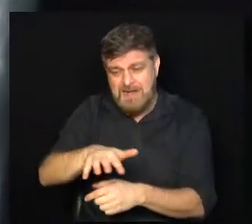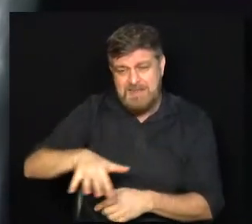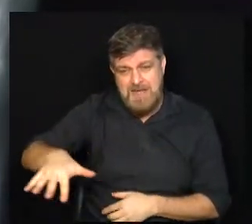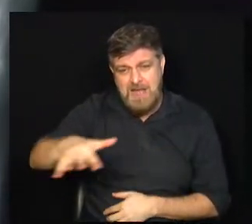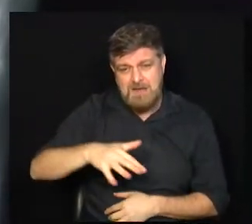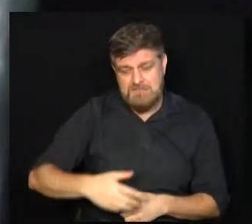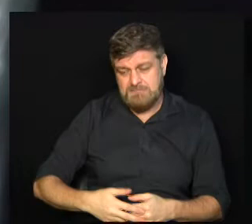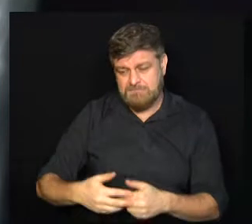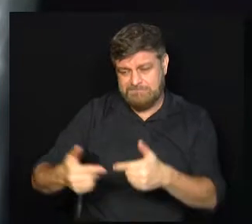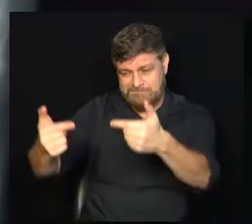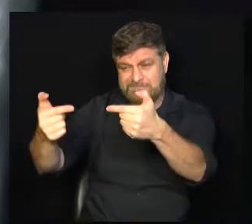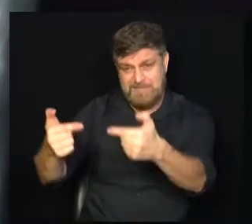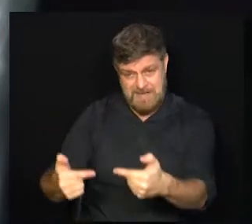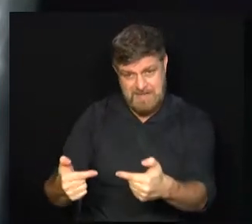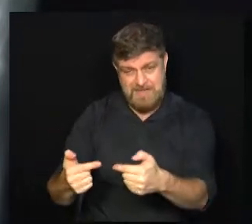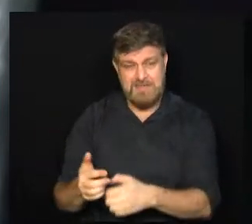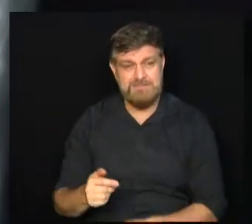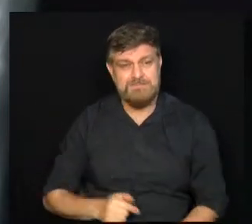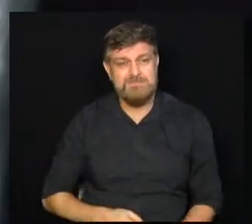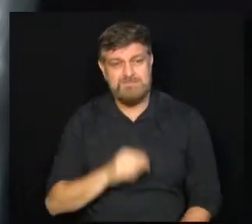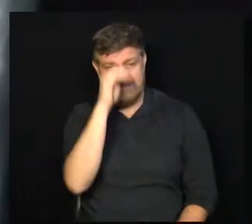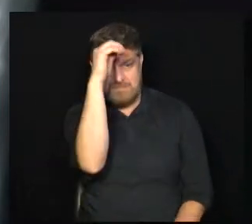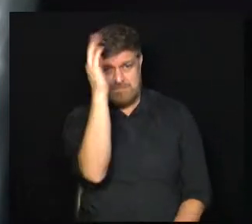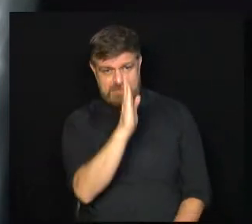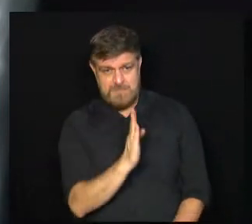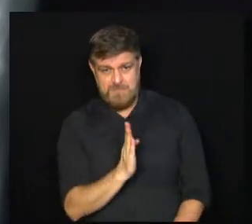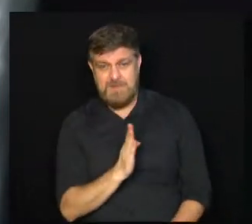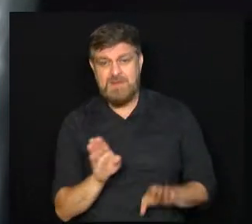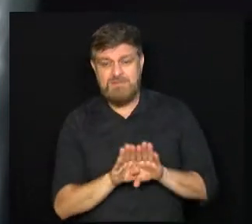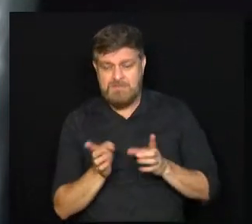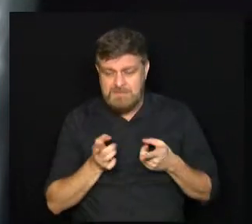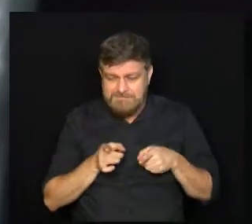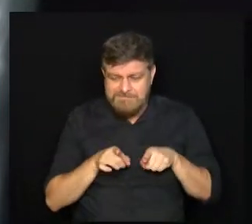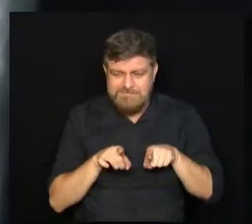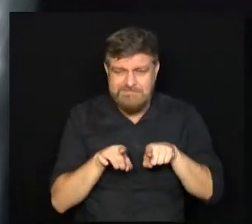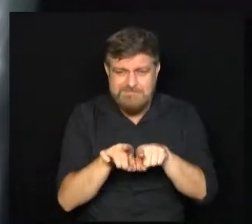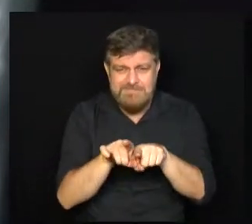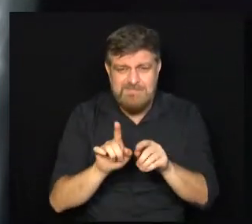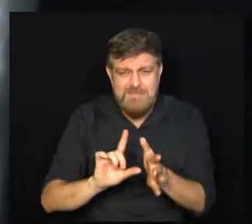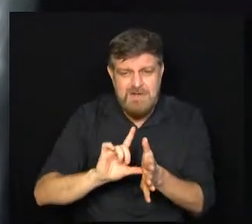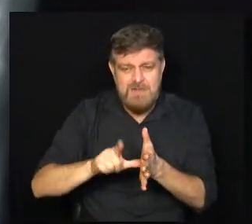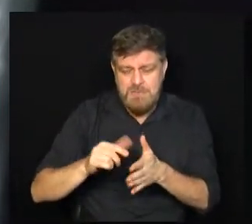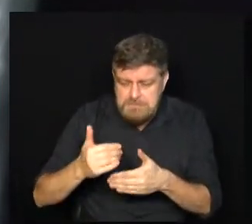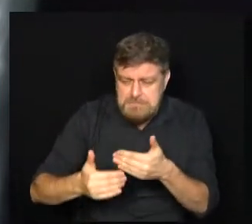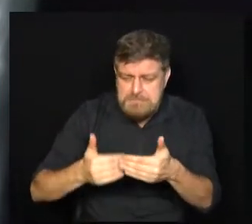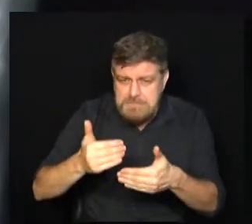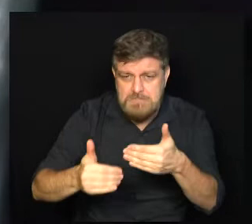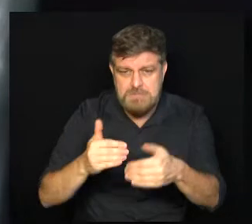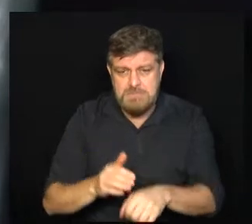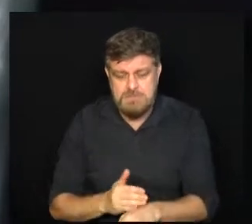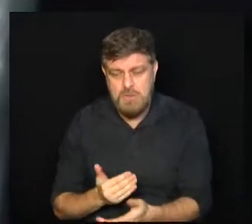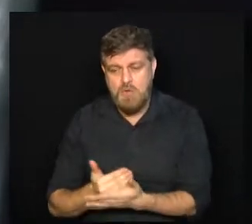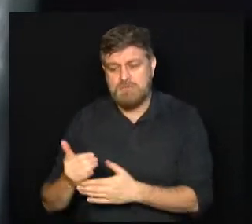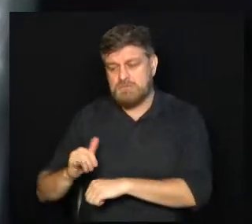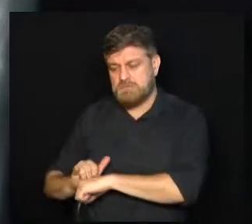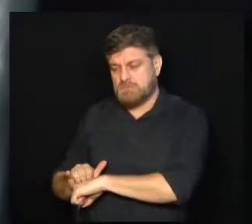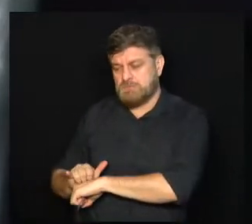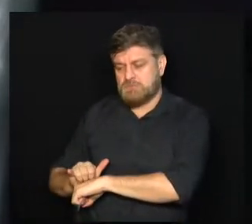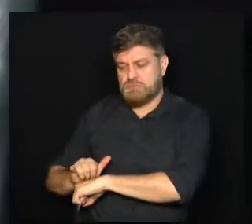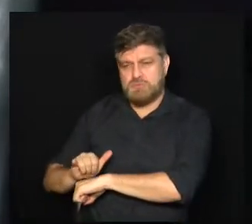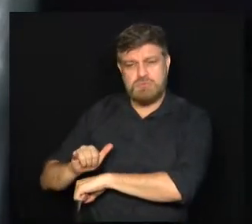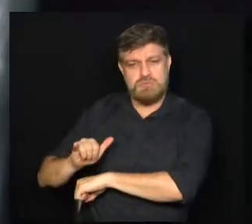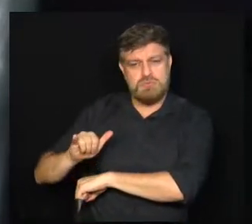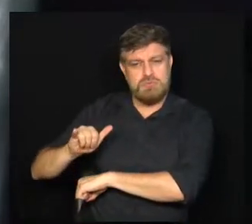conflito, e o Brasil, simultaneamente, ou pouco depois, começou a voar. As